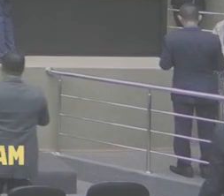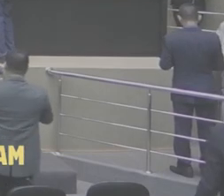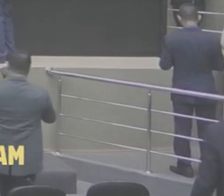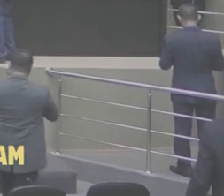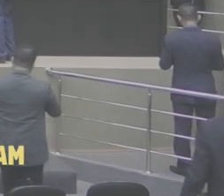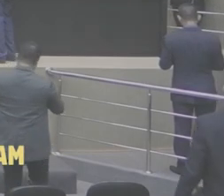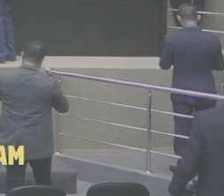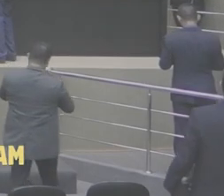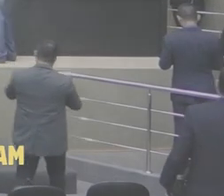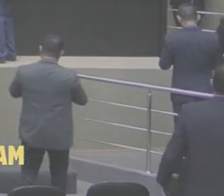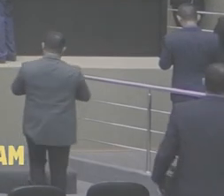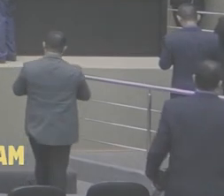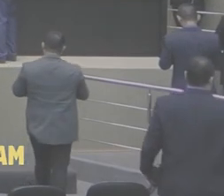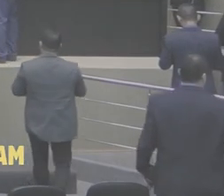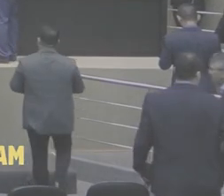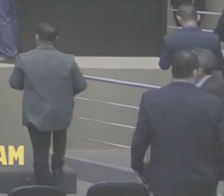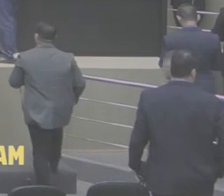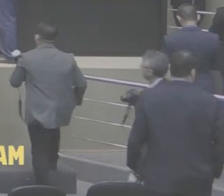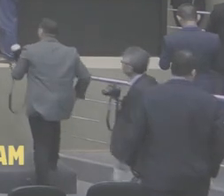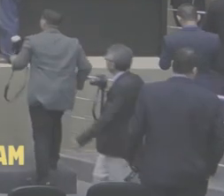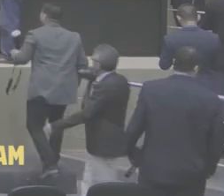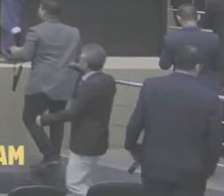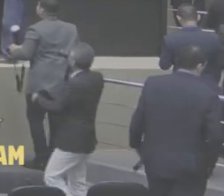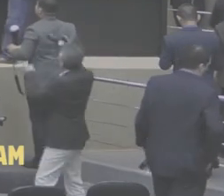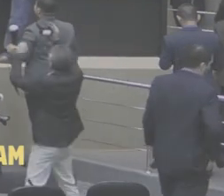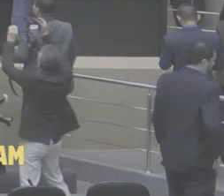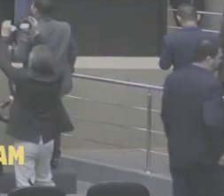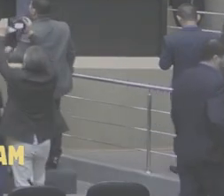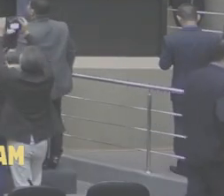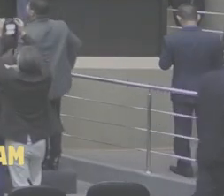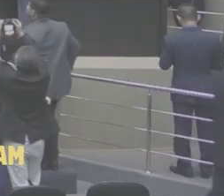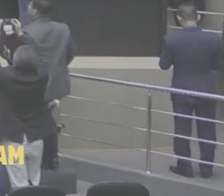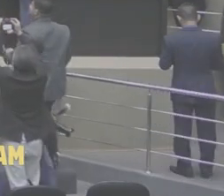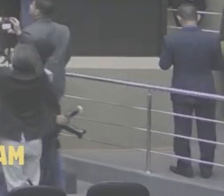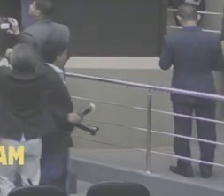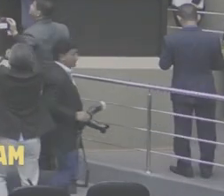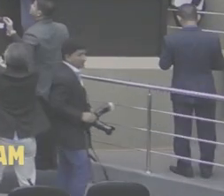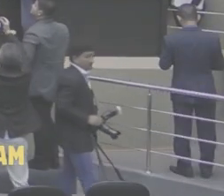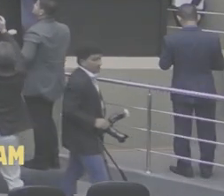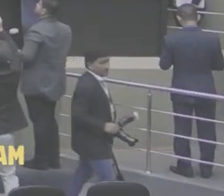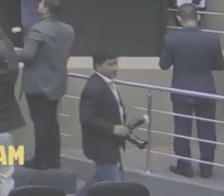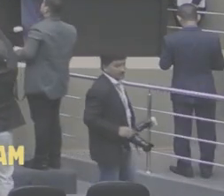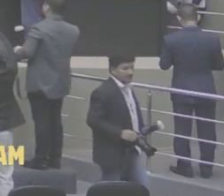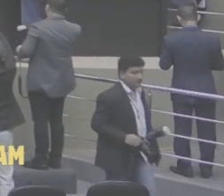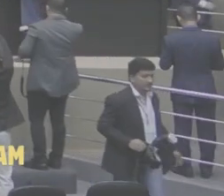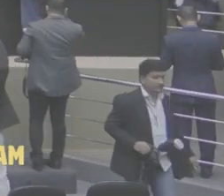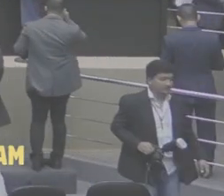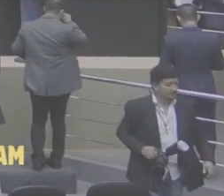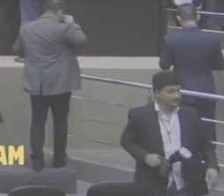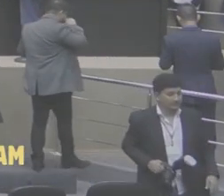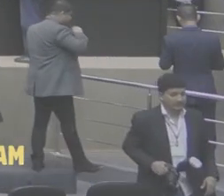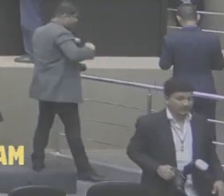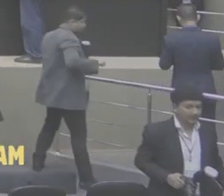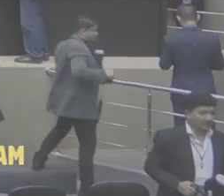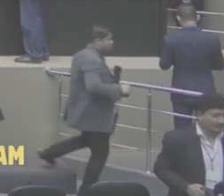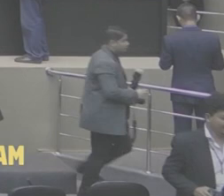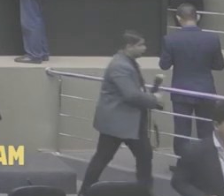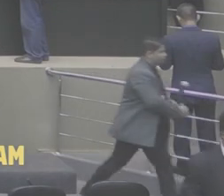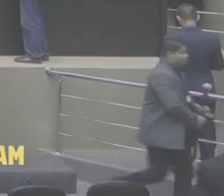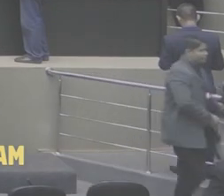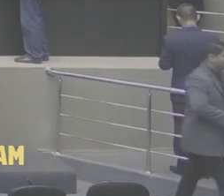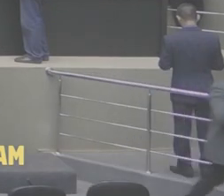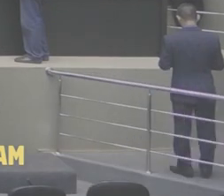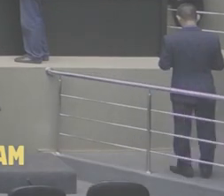a sua verdadeira ressonância popular cuidando da nossa gente Presidência Deputado Josué